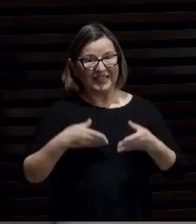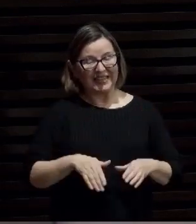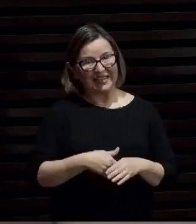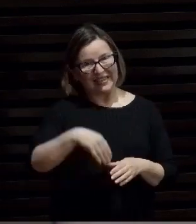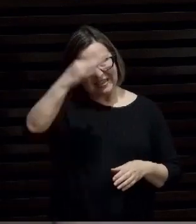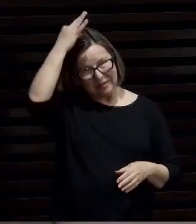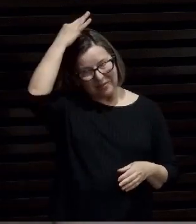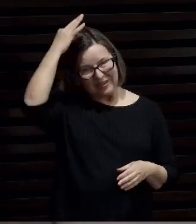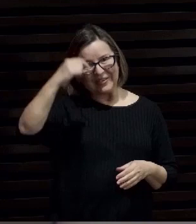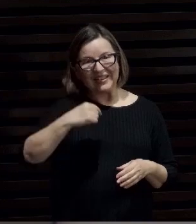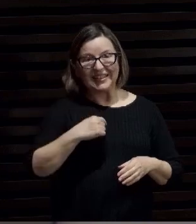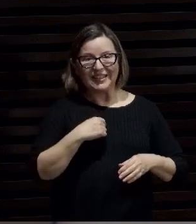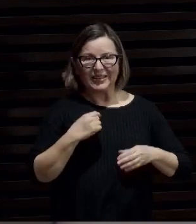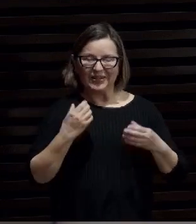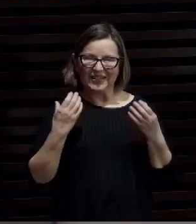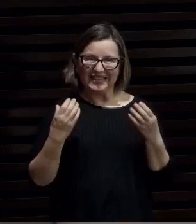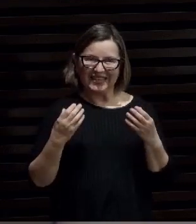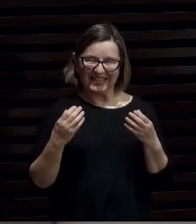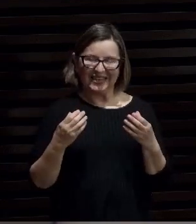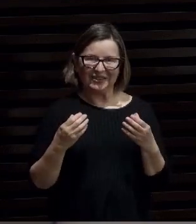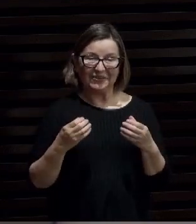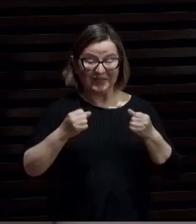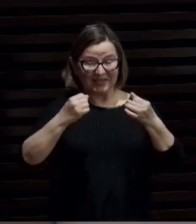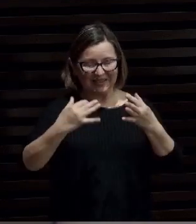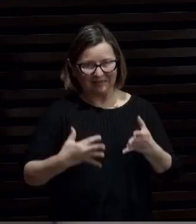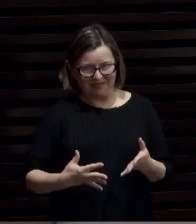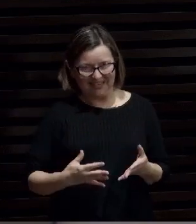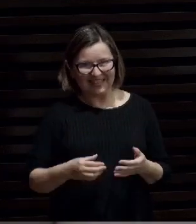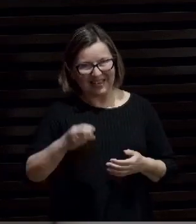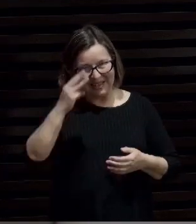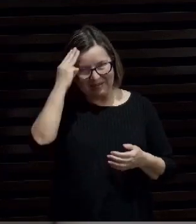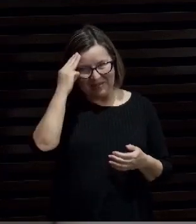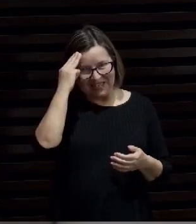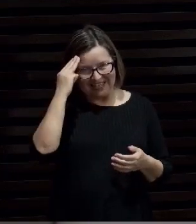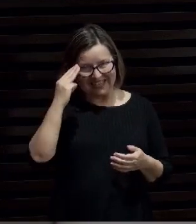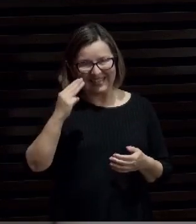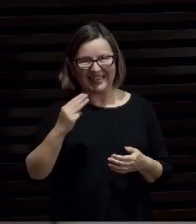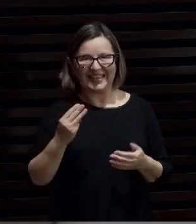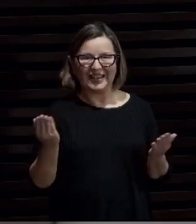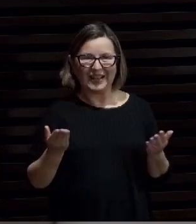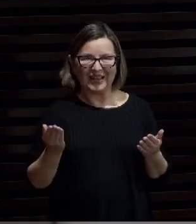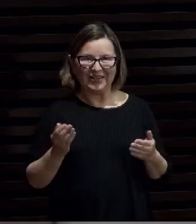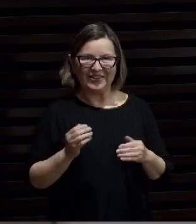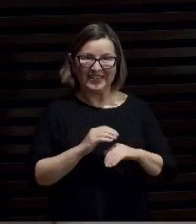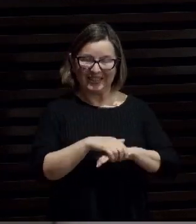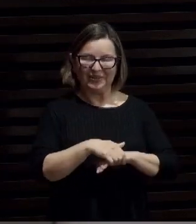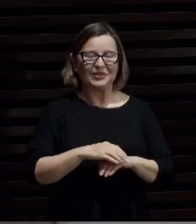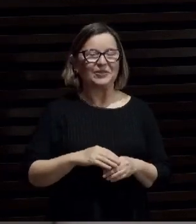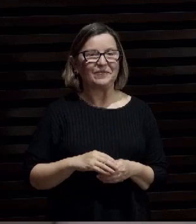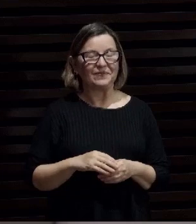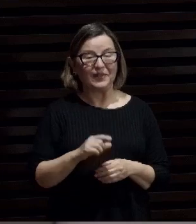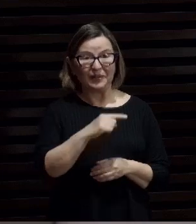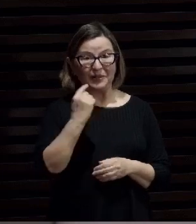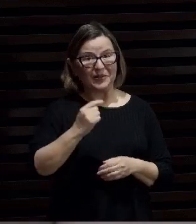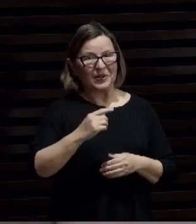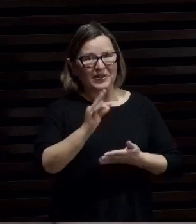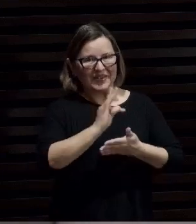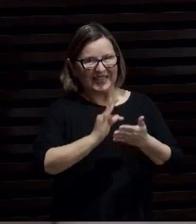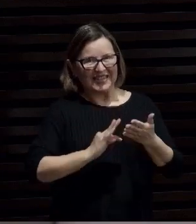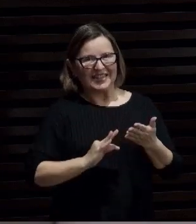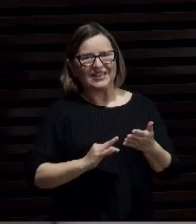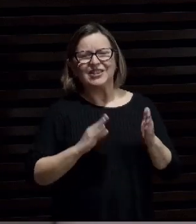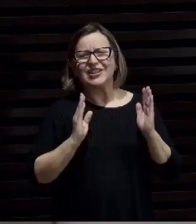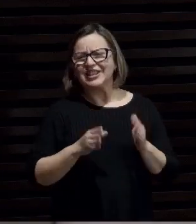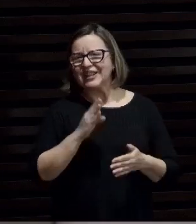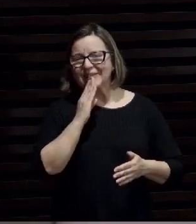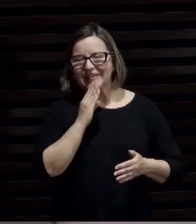pretendo meditar com os irmãos nessa noite. E o nosso texto é um texto bastante conhecido,